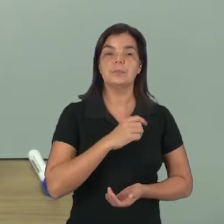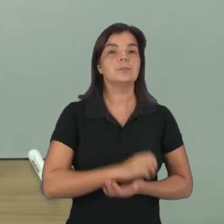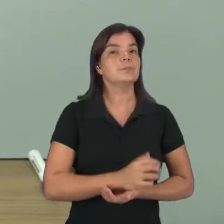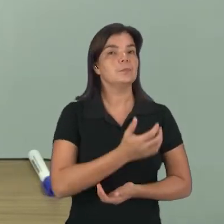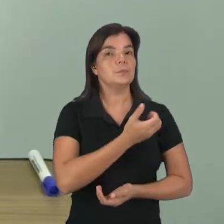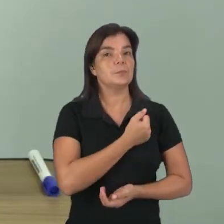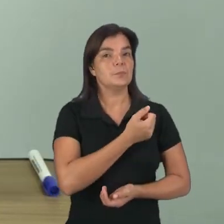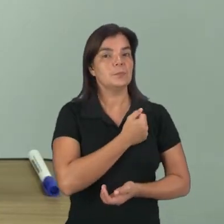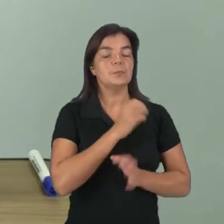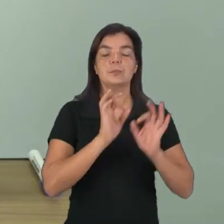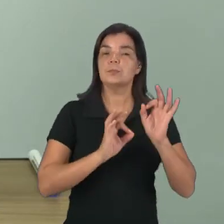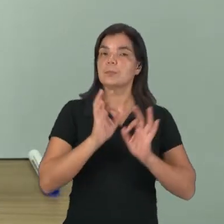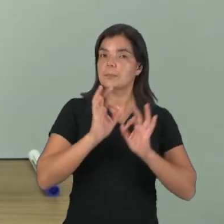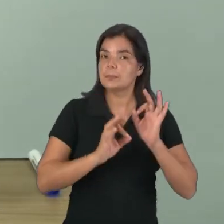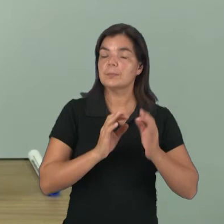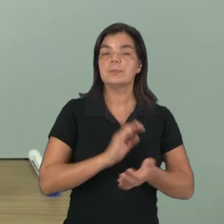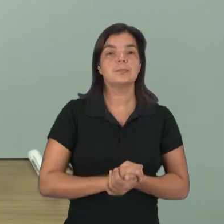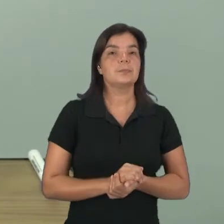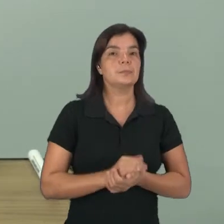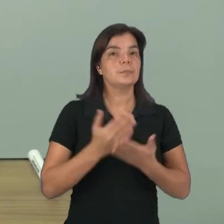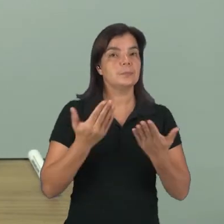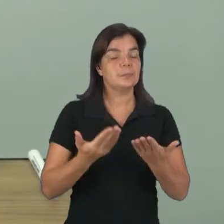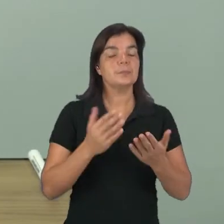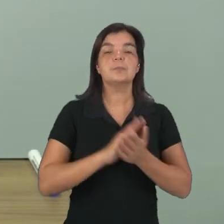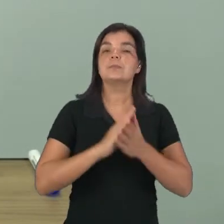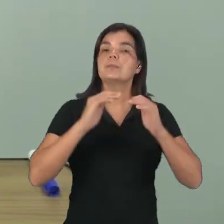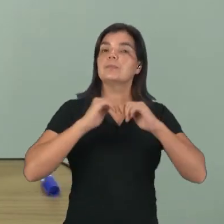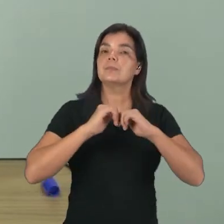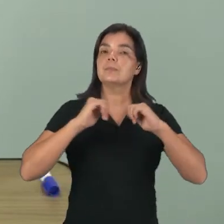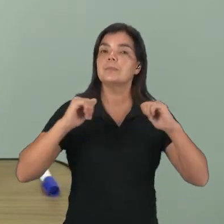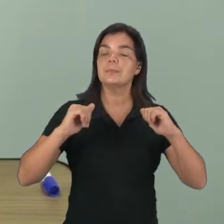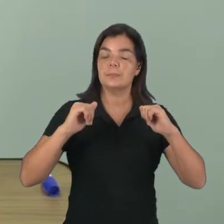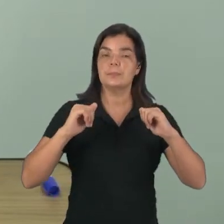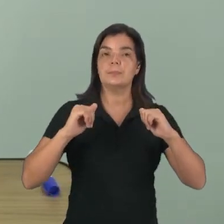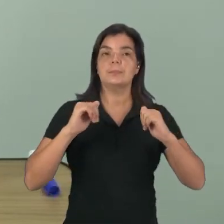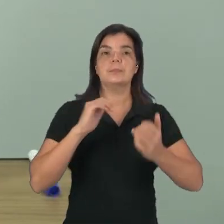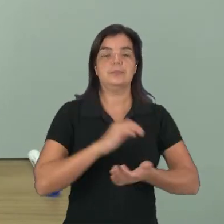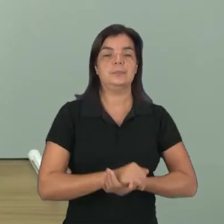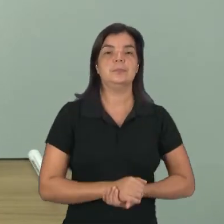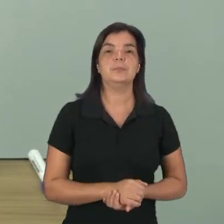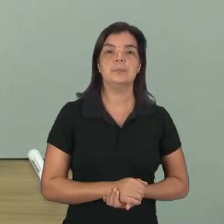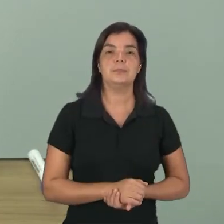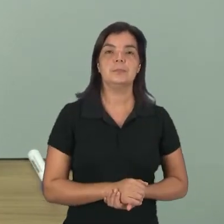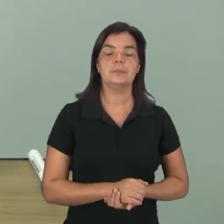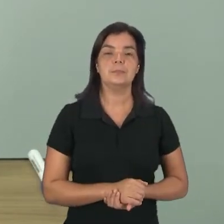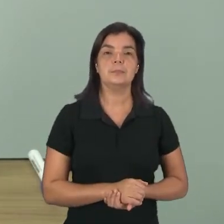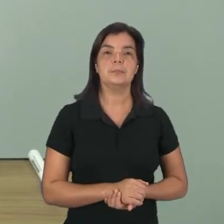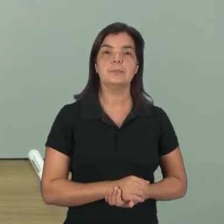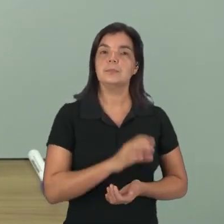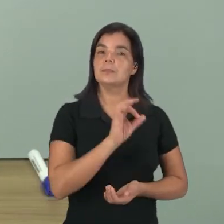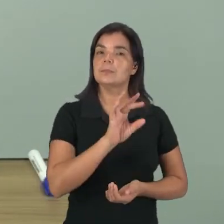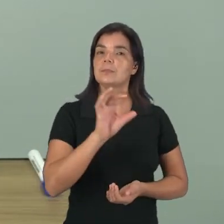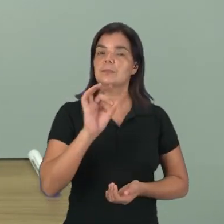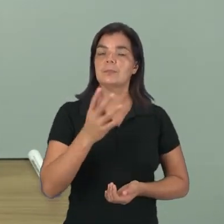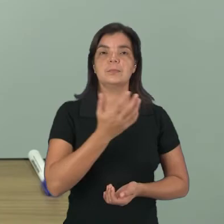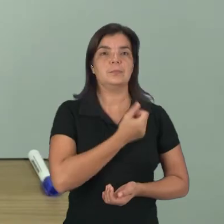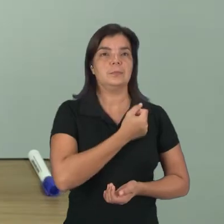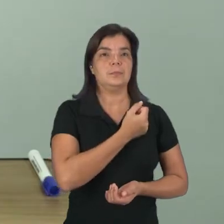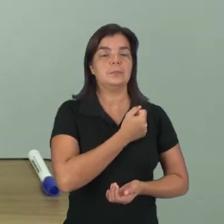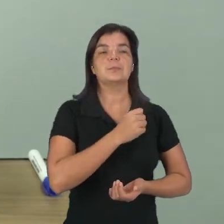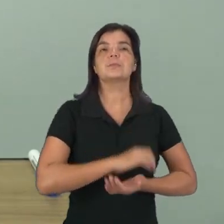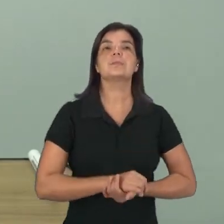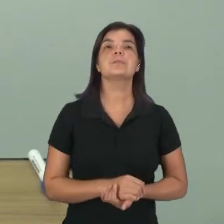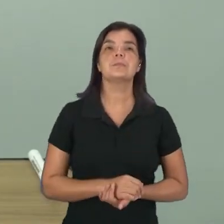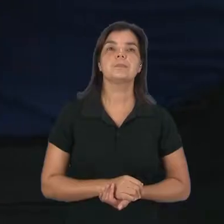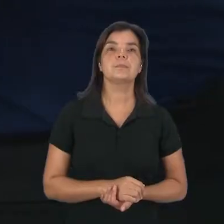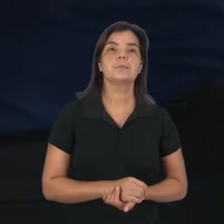número montado e nós vamos fazer o quê? Desmontar, desmembrar cada númerozinho. Então, vamos lá